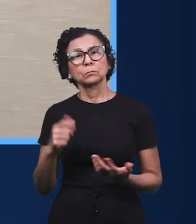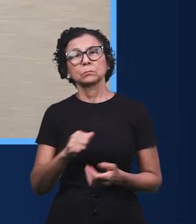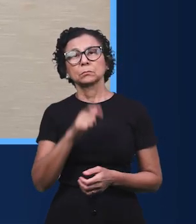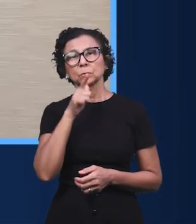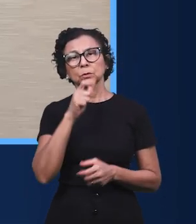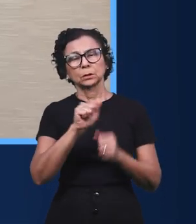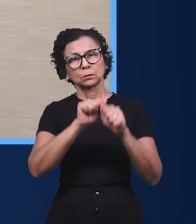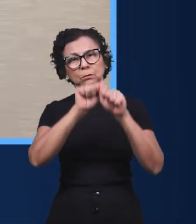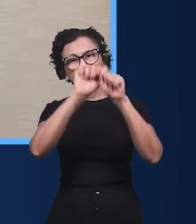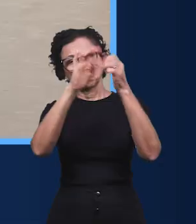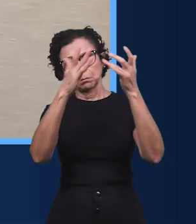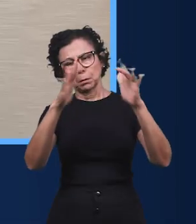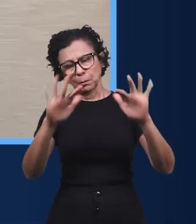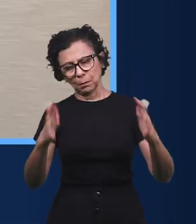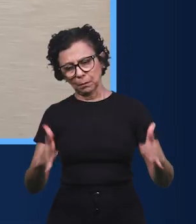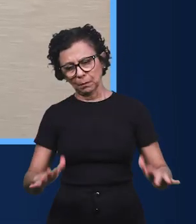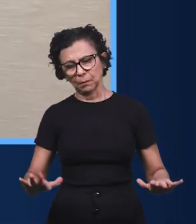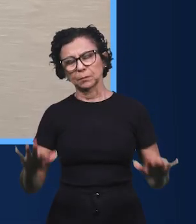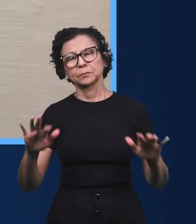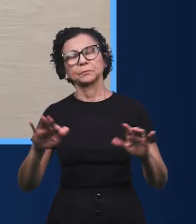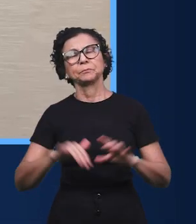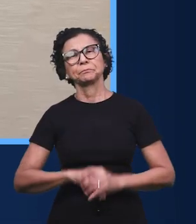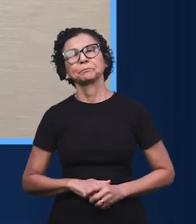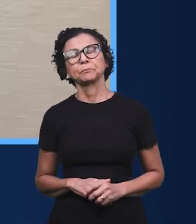esses rios acabam transbordando, né? Então,